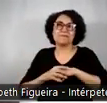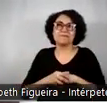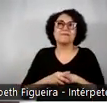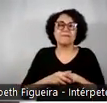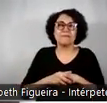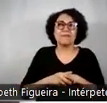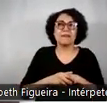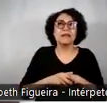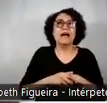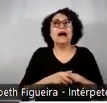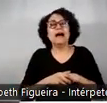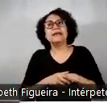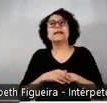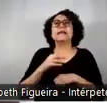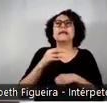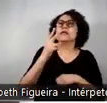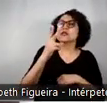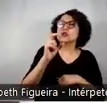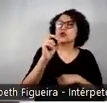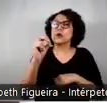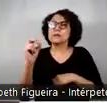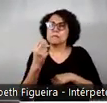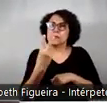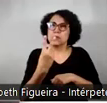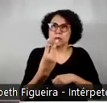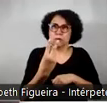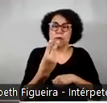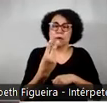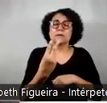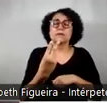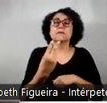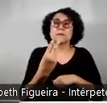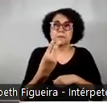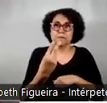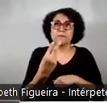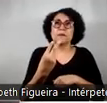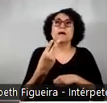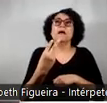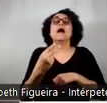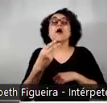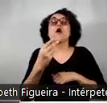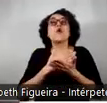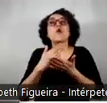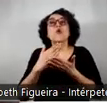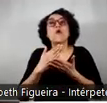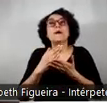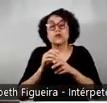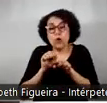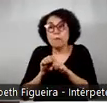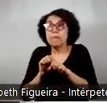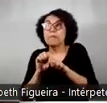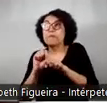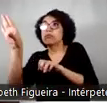de 2002, com a saída, né, de pessoas, né, para a Europa, Estados